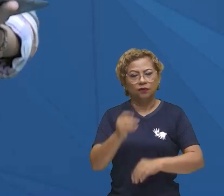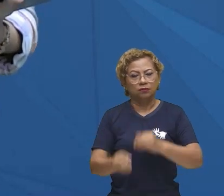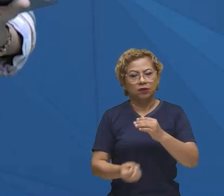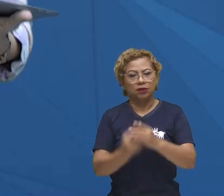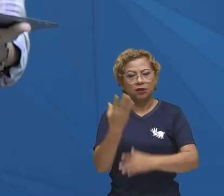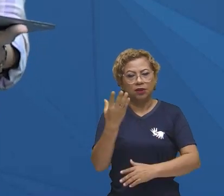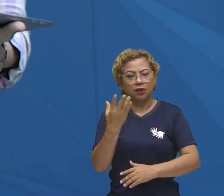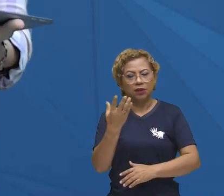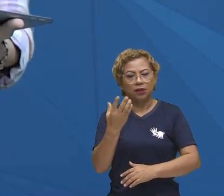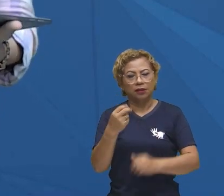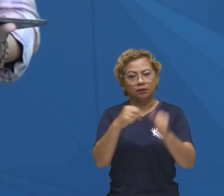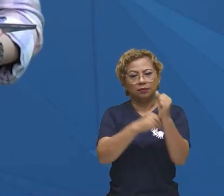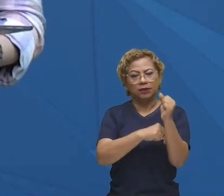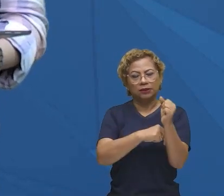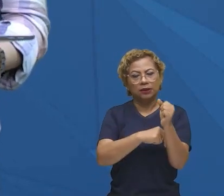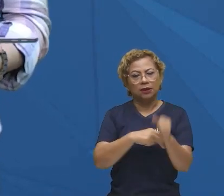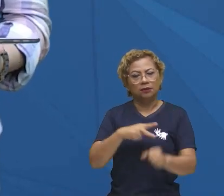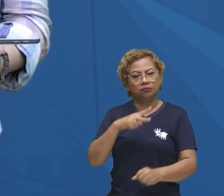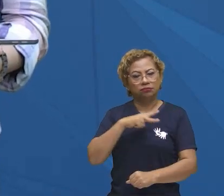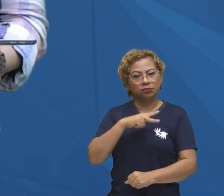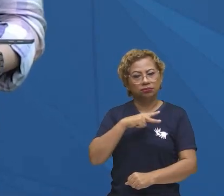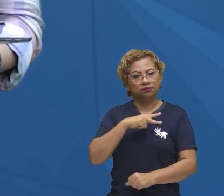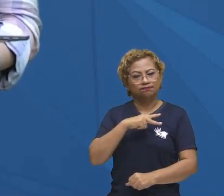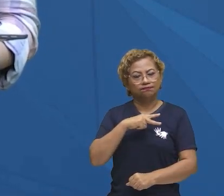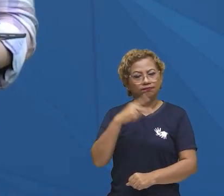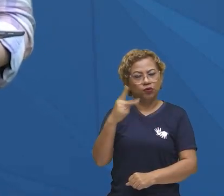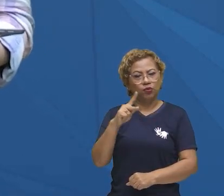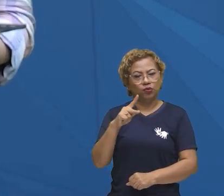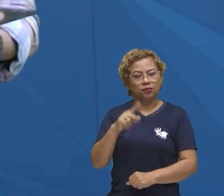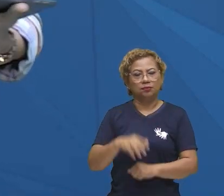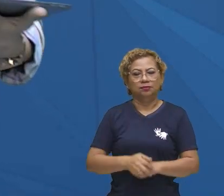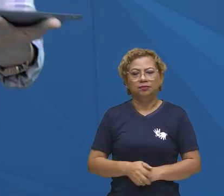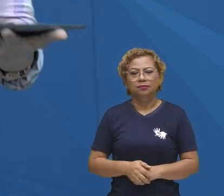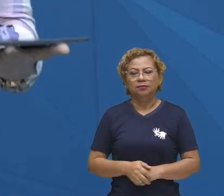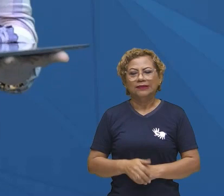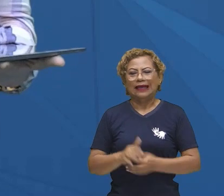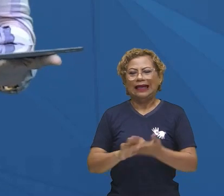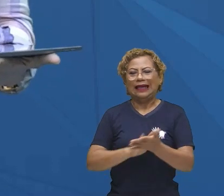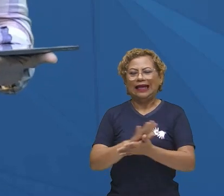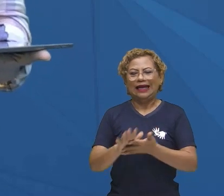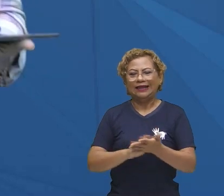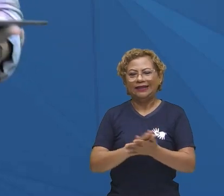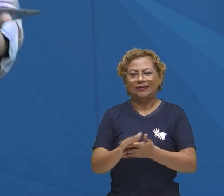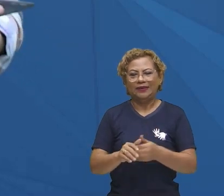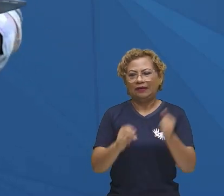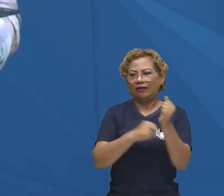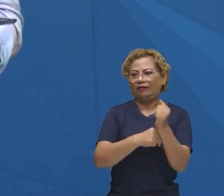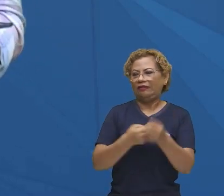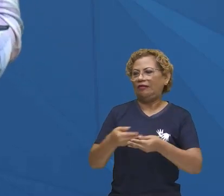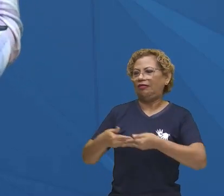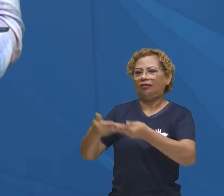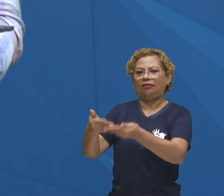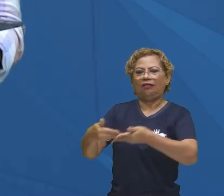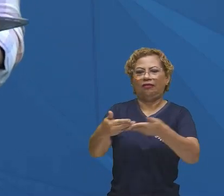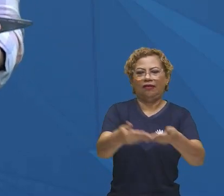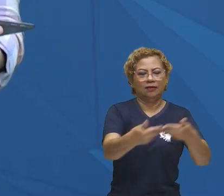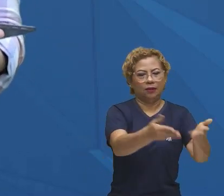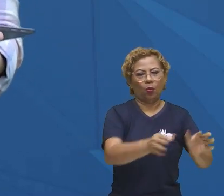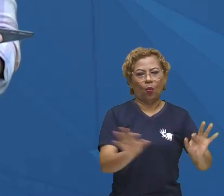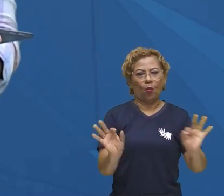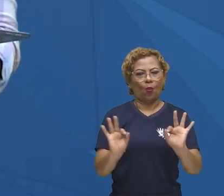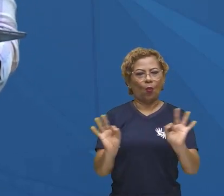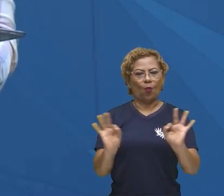pode fazer uma senha onde a gente não tem ali, né, a possibilidade de lembrar depois, né? Vamos tomar cuidado,